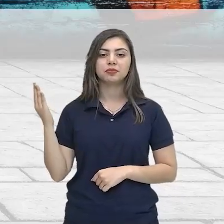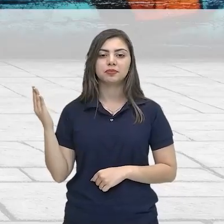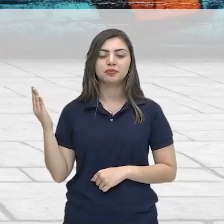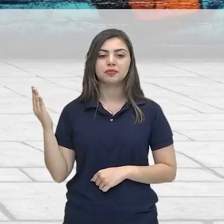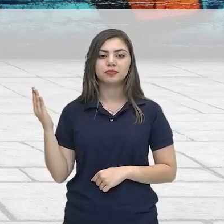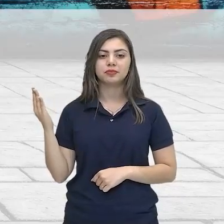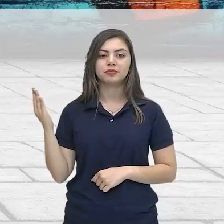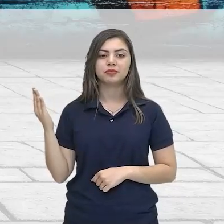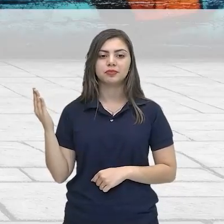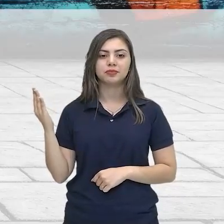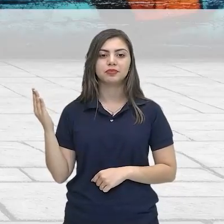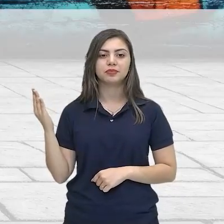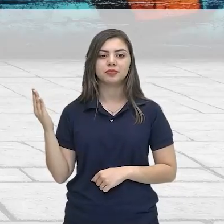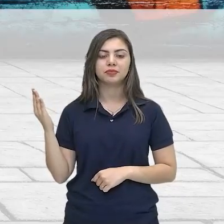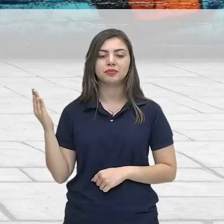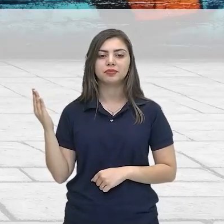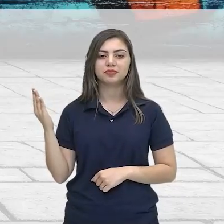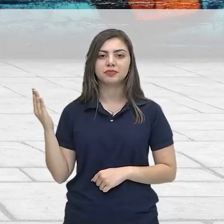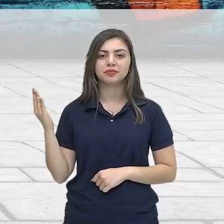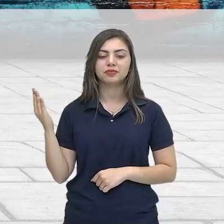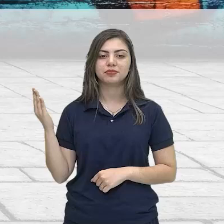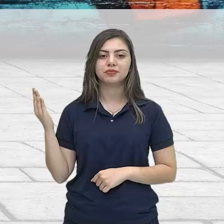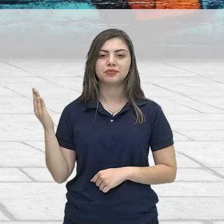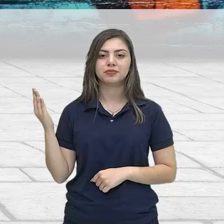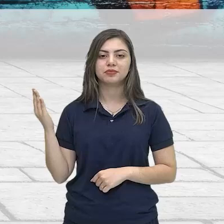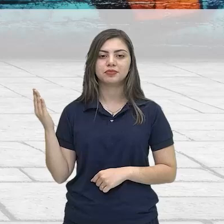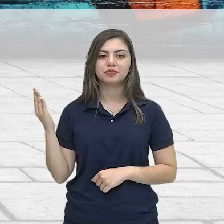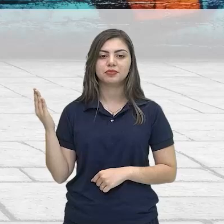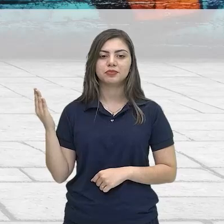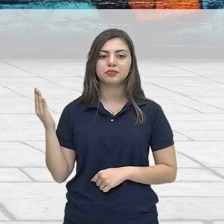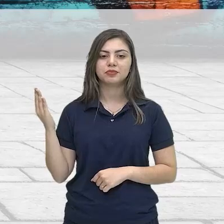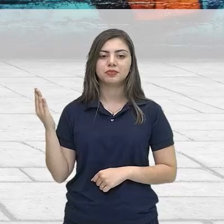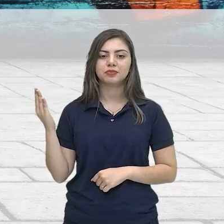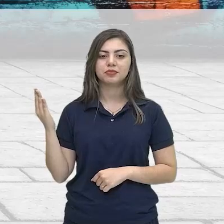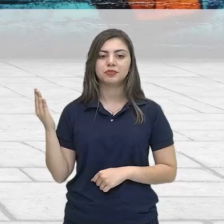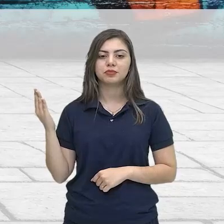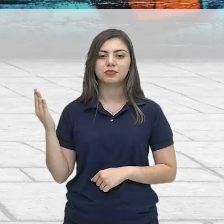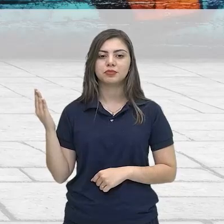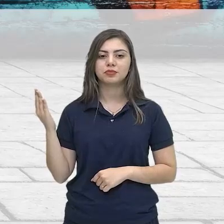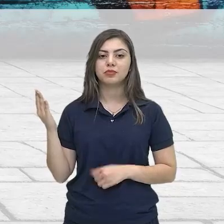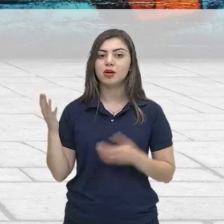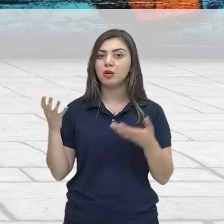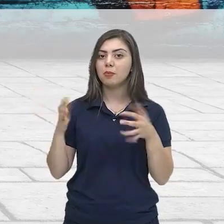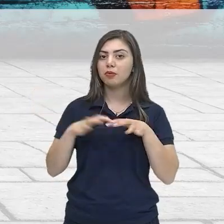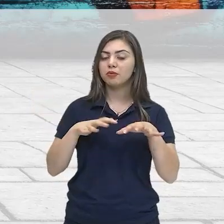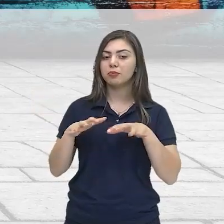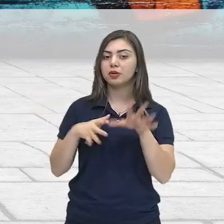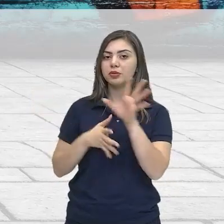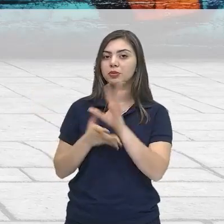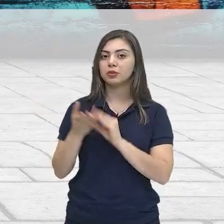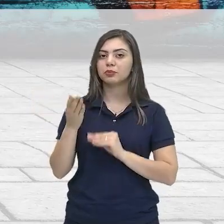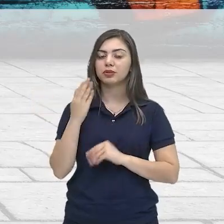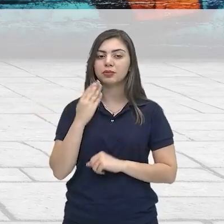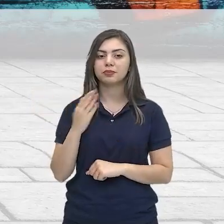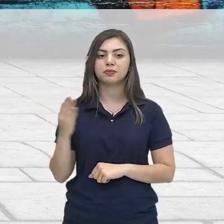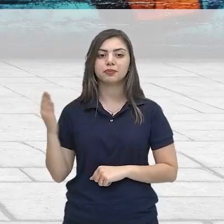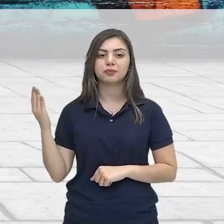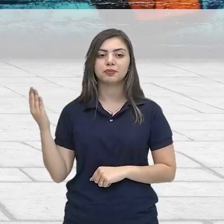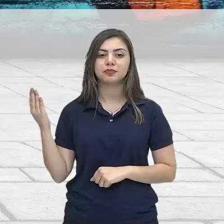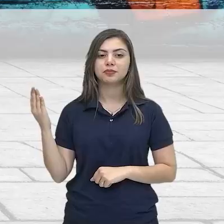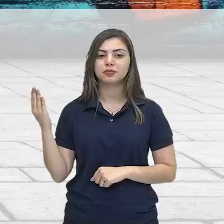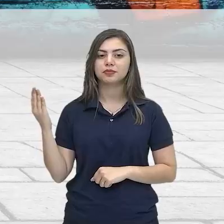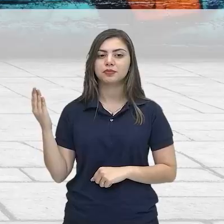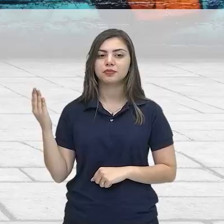Frente, frente. E o joelho pra cima. Joelho, joelho, joelho. A gente pode fazer